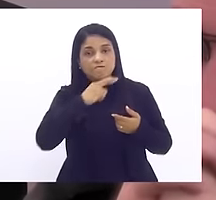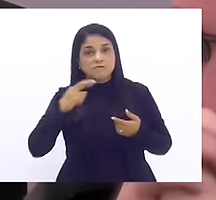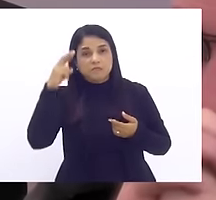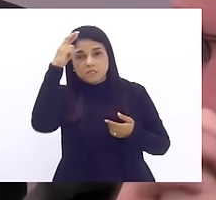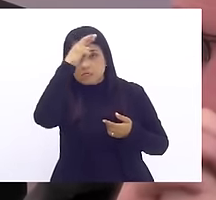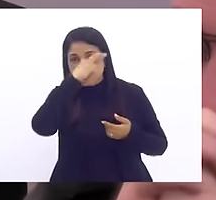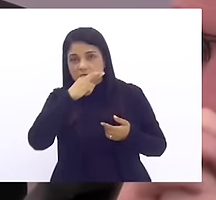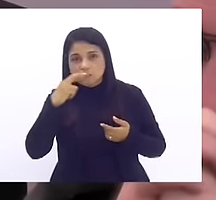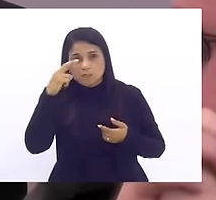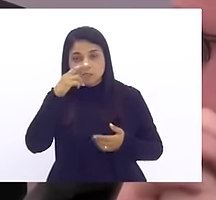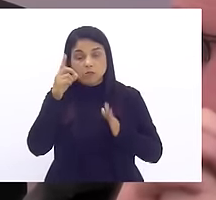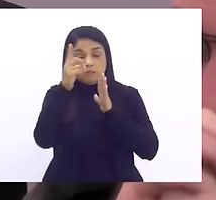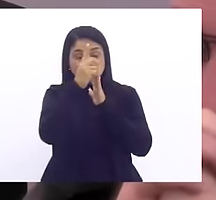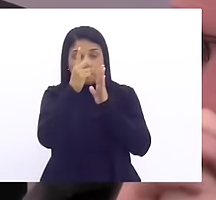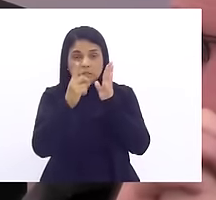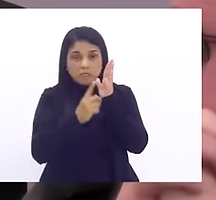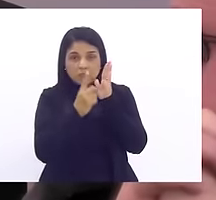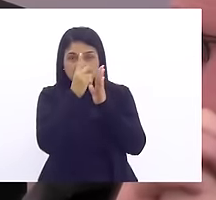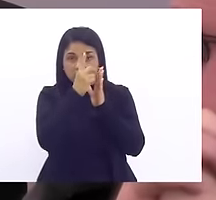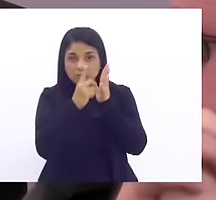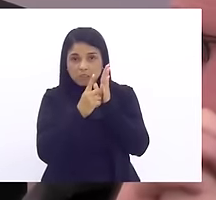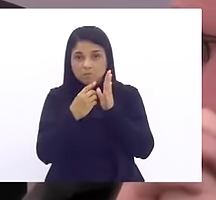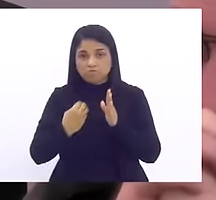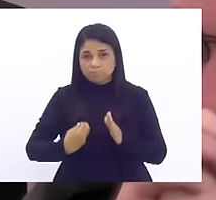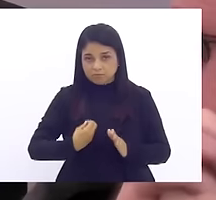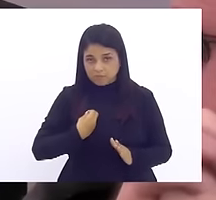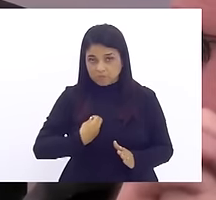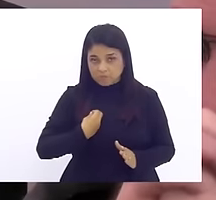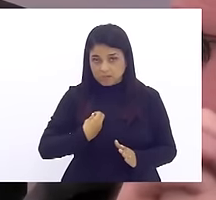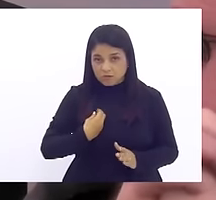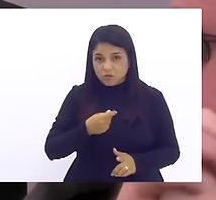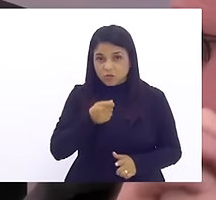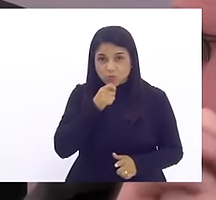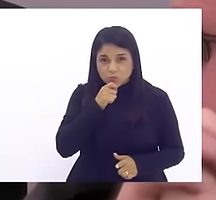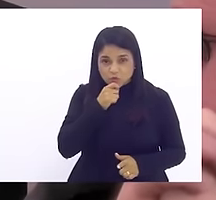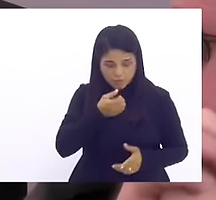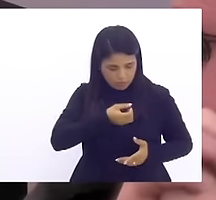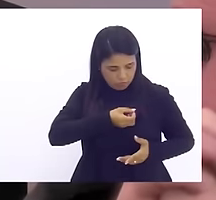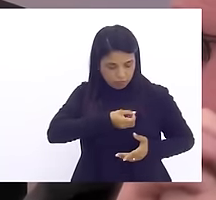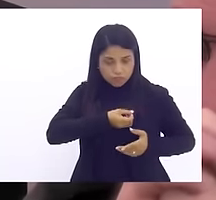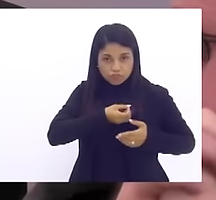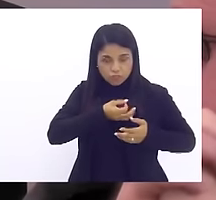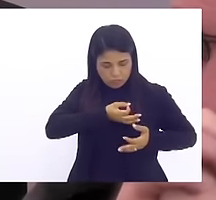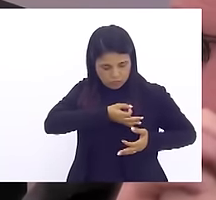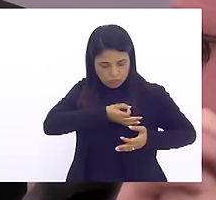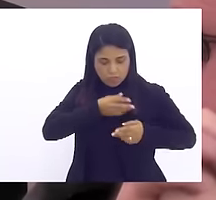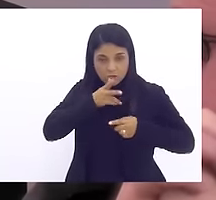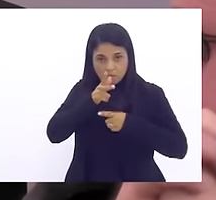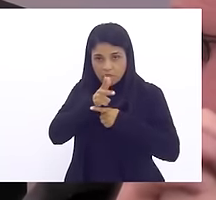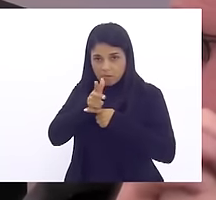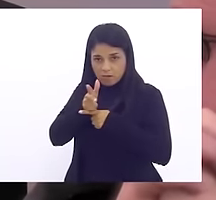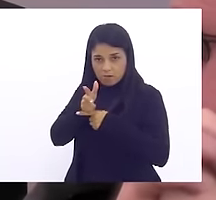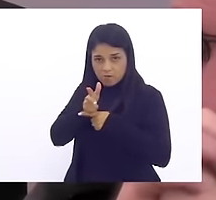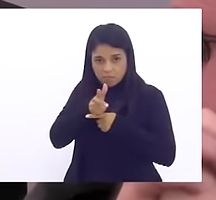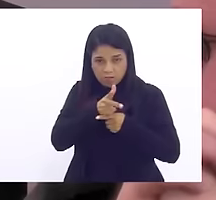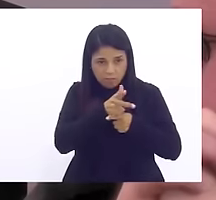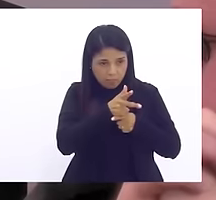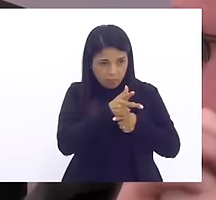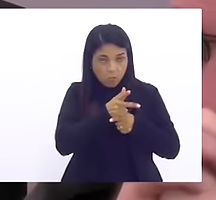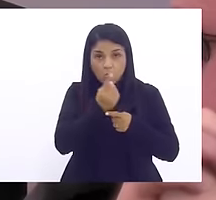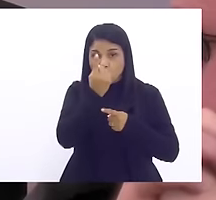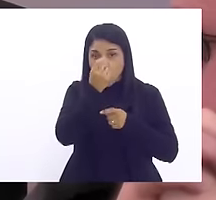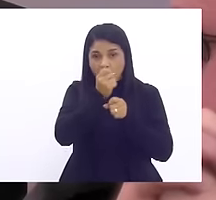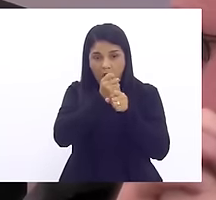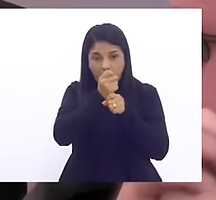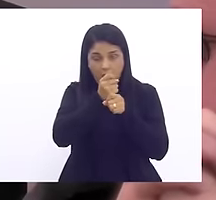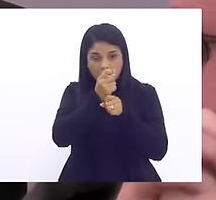fiscalização e que o Detran participa se não tiver a boricana que é a mesma que é peão utiliza e a imagem dela fica lá por um